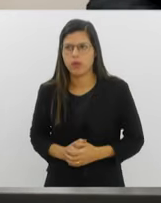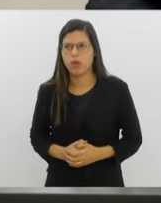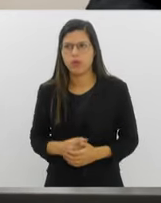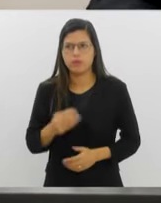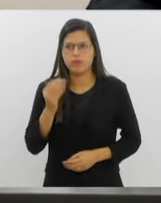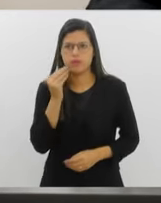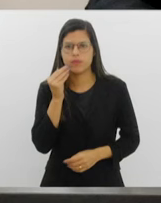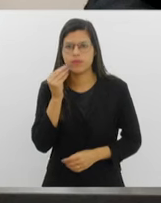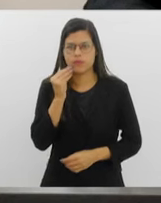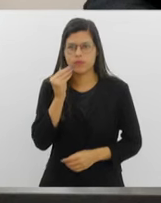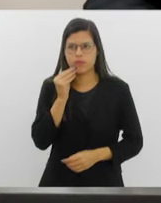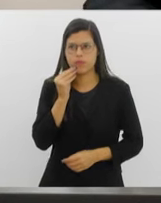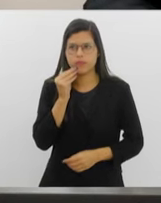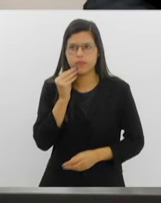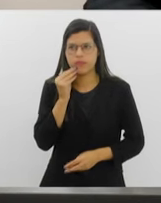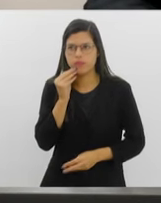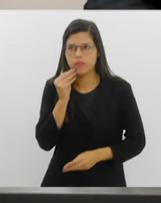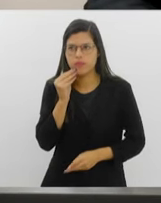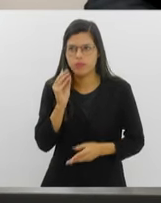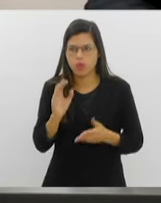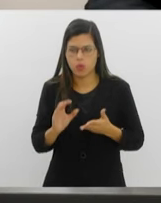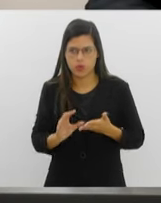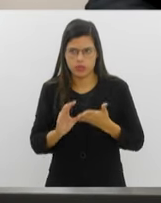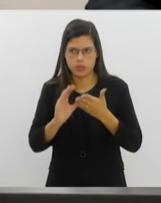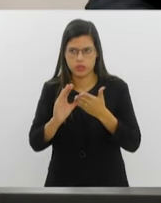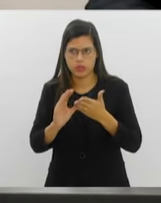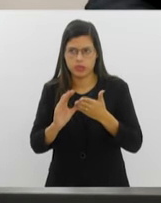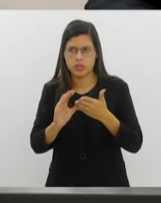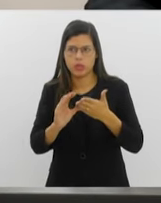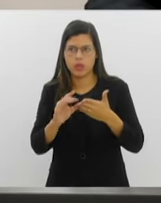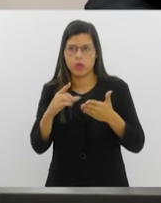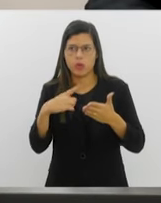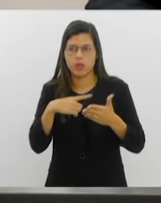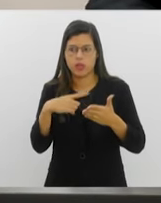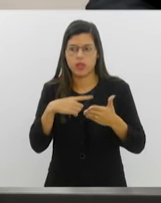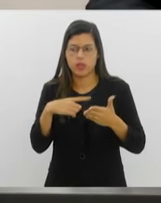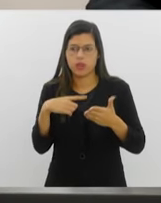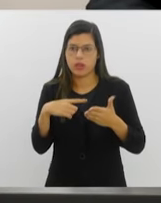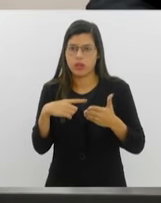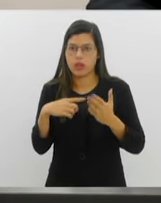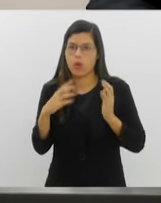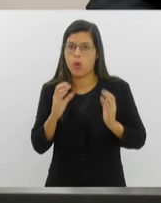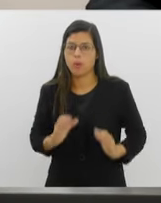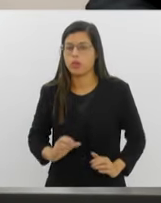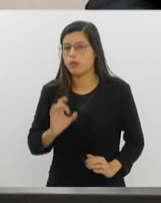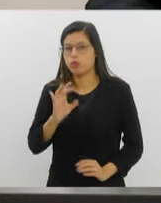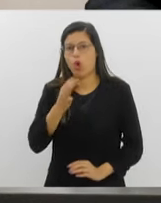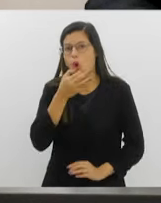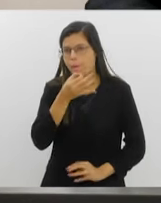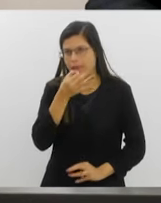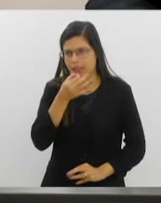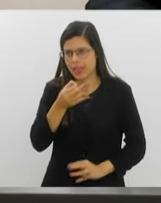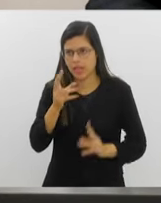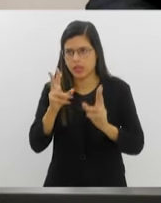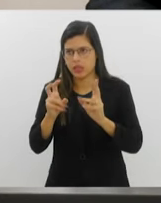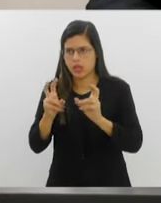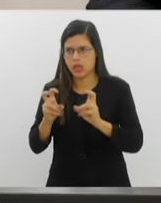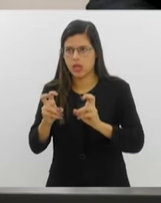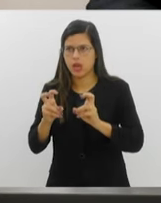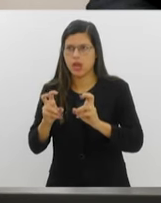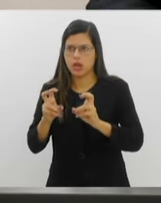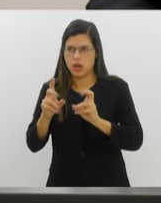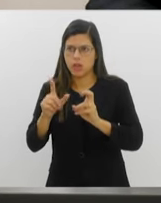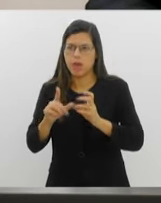Obviamente que ouvir qualquer conselho que tenha o caráter meramente opinativo para qualquer tema é absolutamente